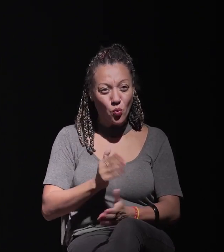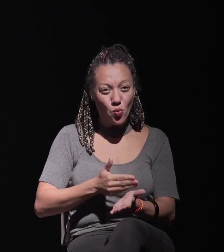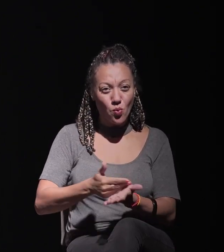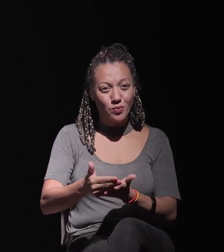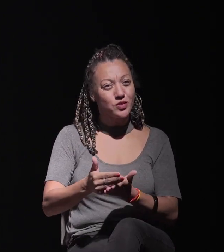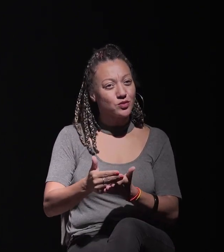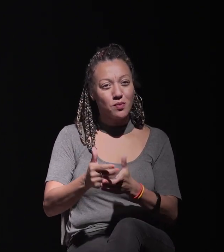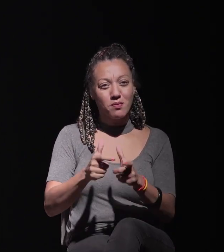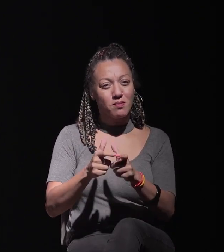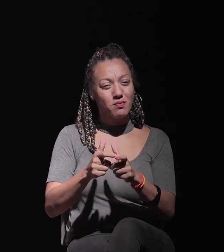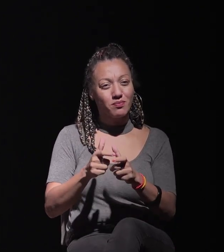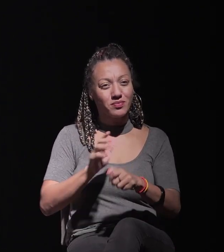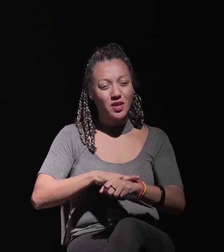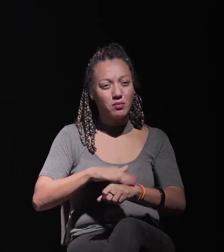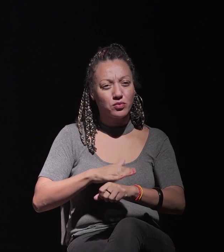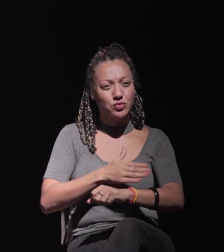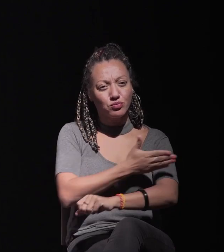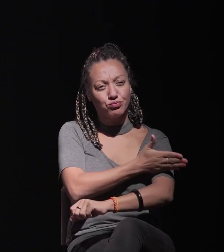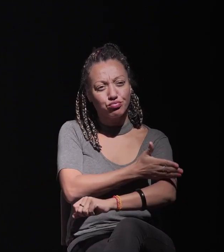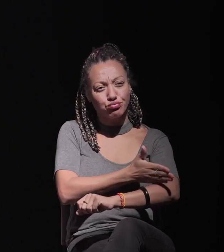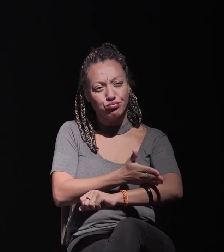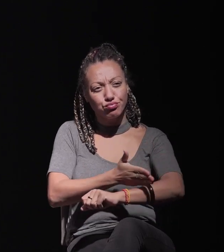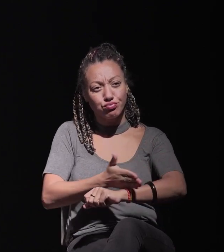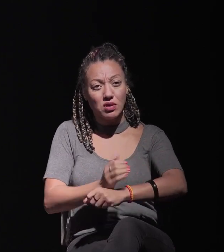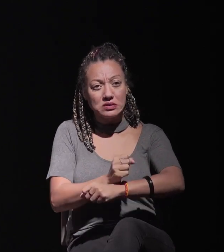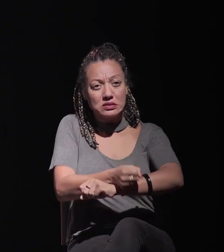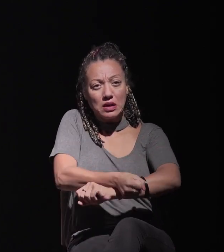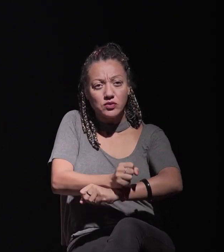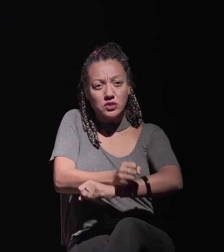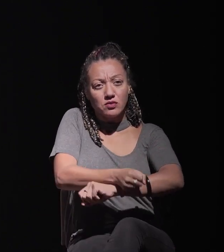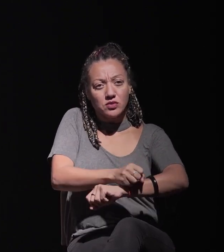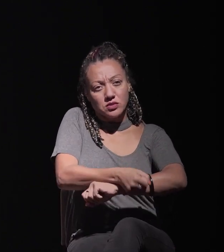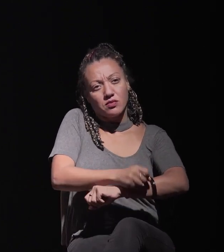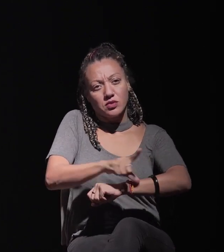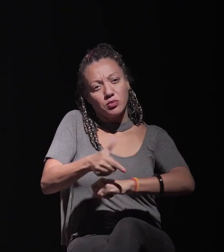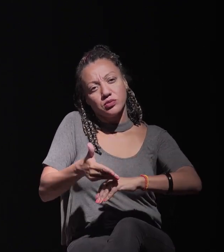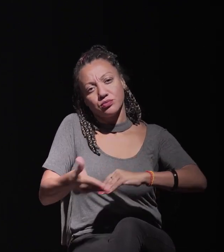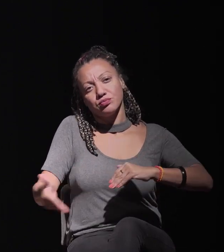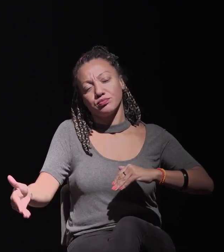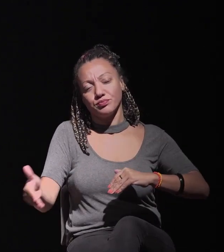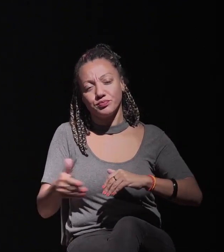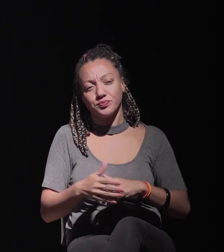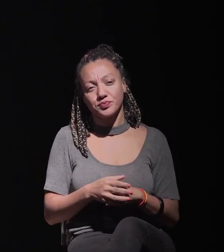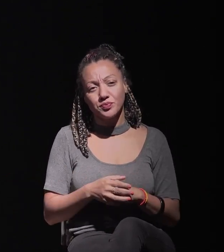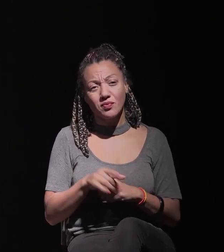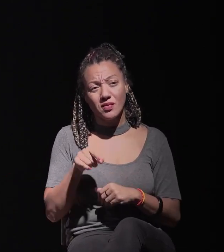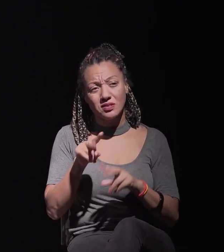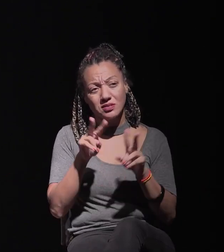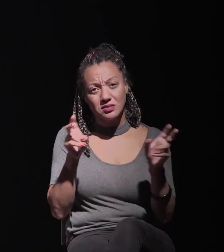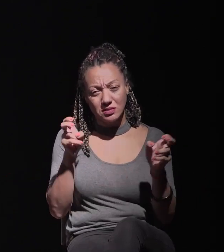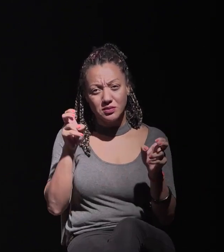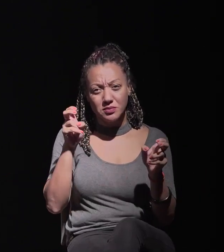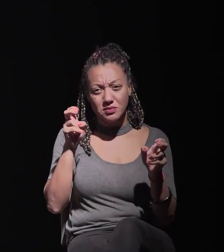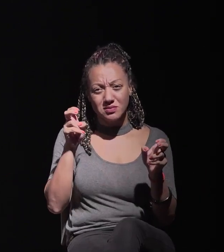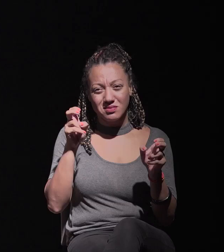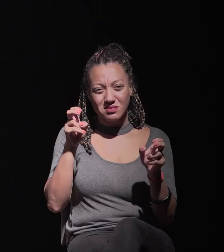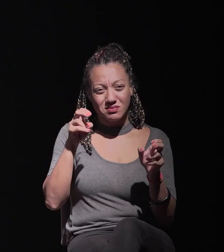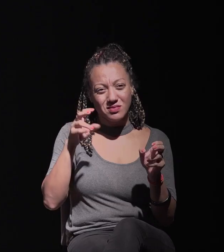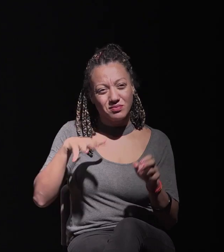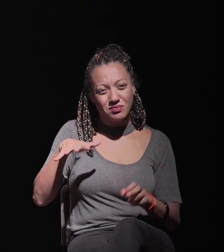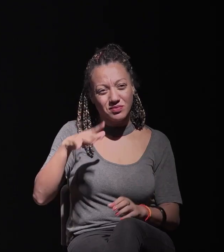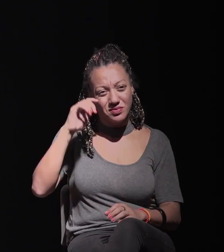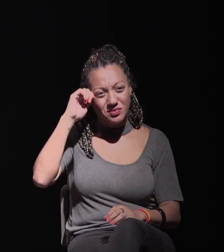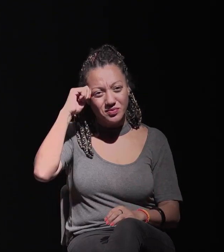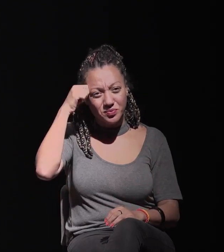aos processos da escravidão. E esse modelo ético de uma branquitude, ele está ligado, sobretudo, a uma leitura de